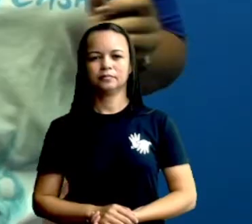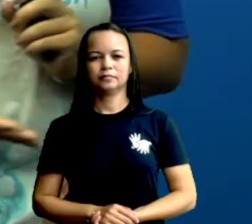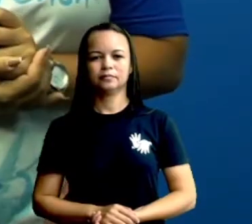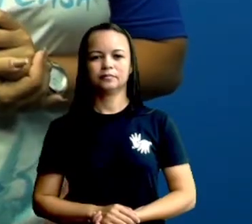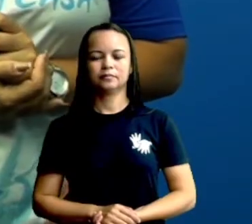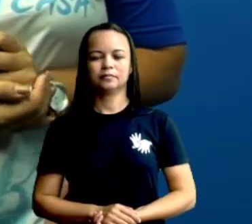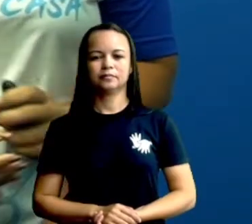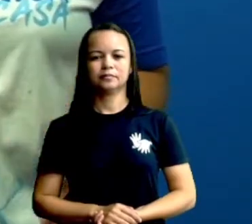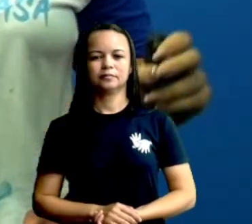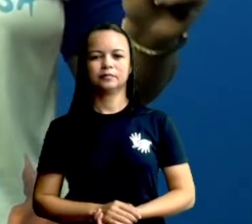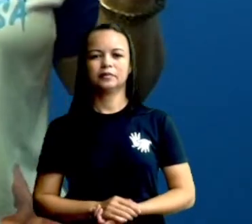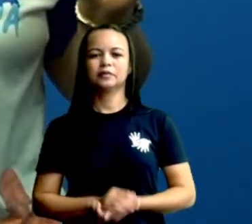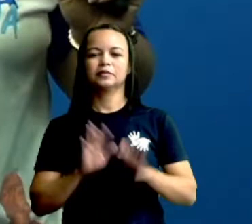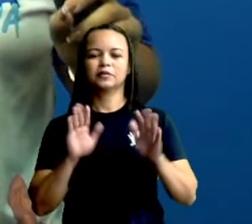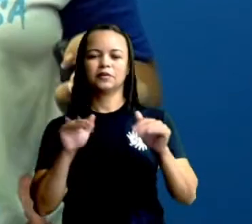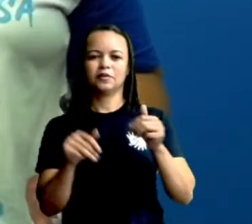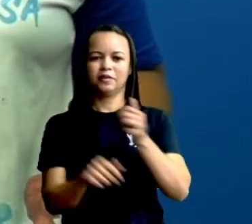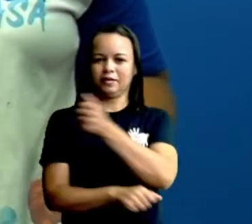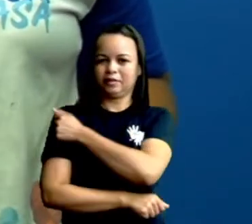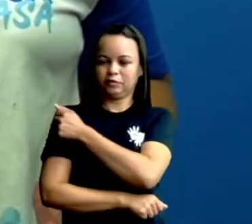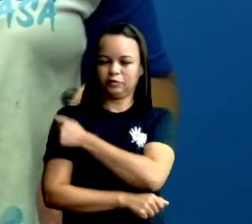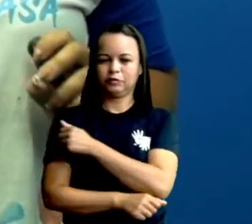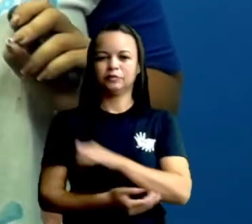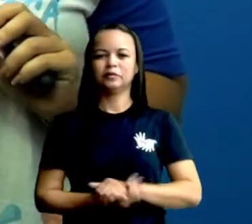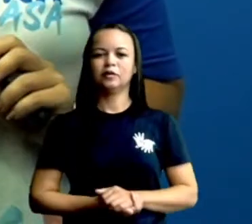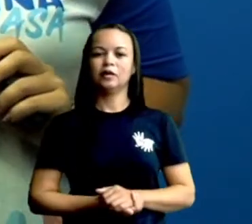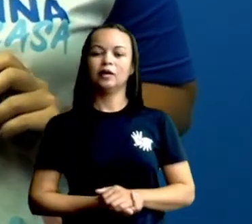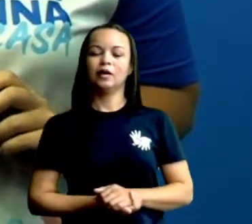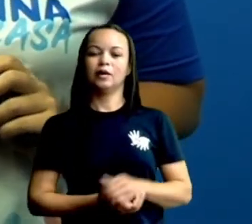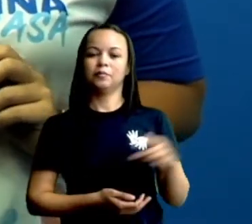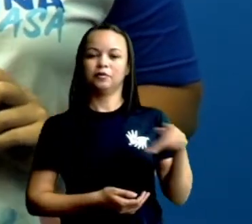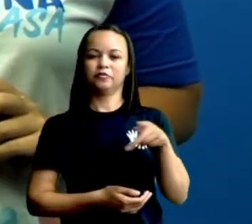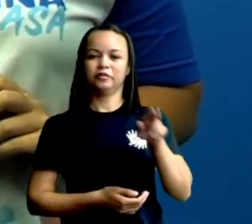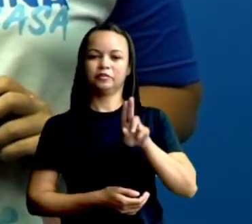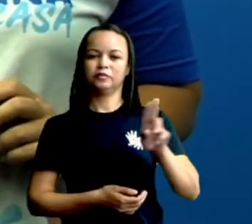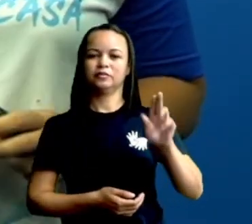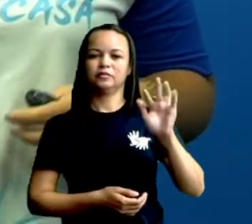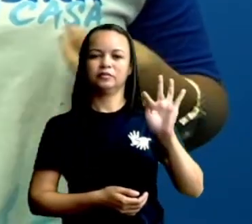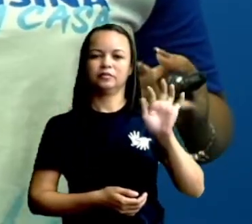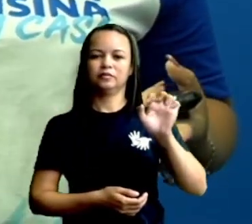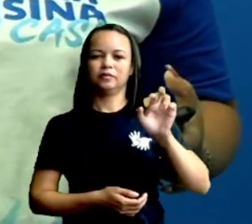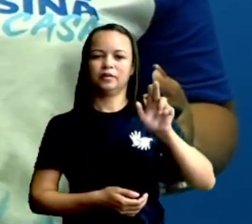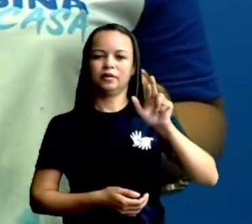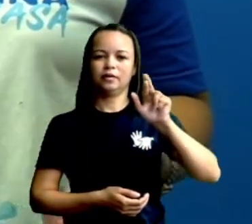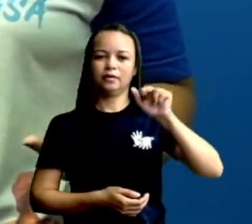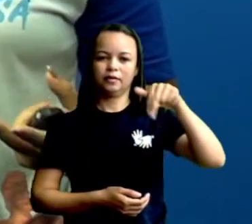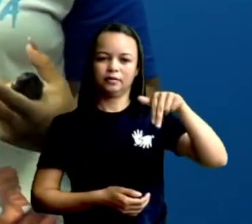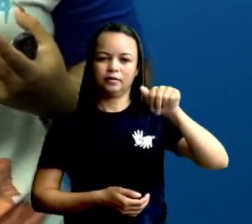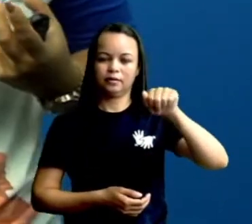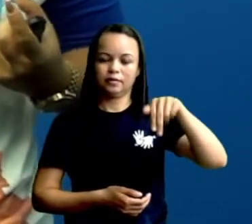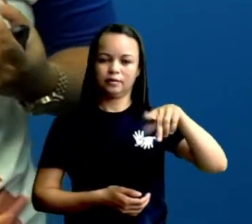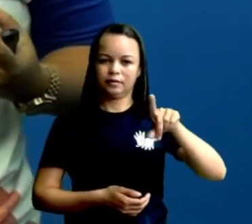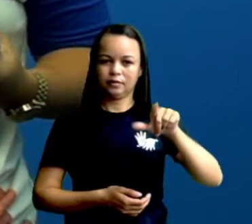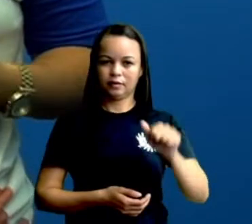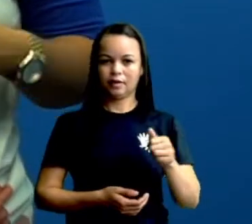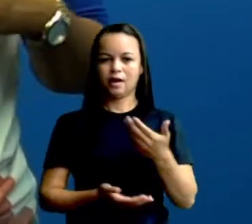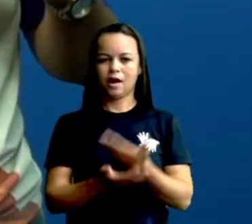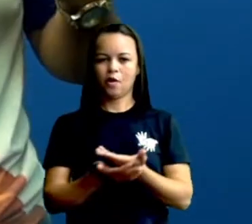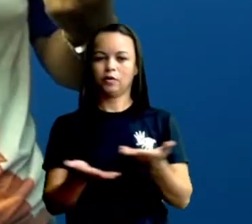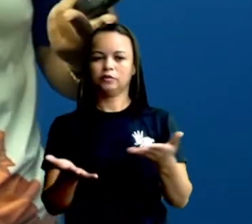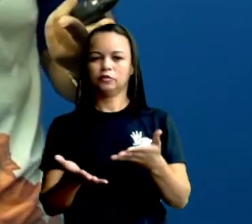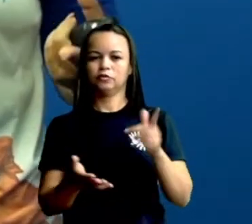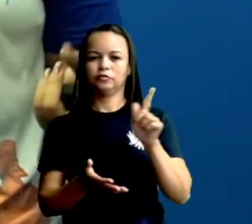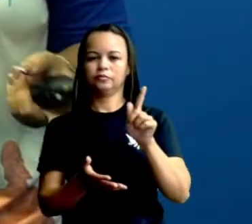o Olá pessoal eu sou a professora Fernanda aula de geografia e hoje a gente vai falar um